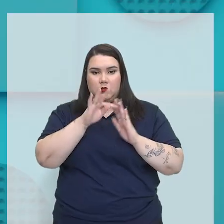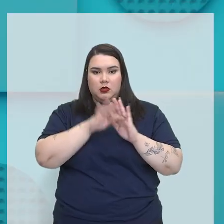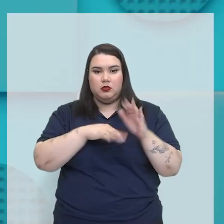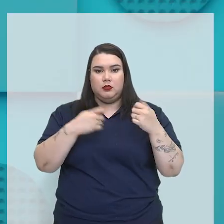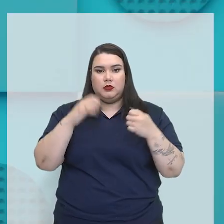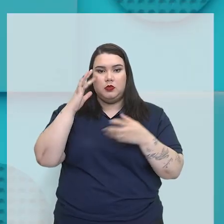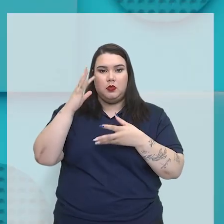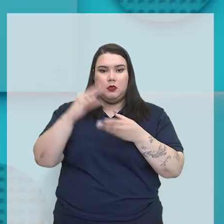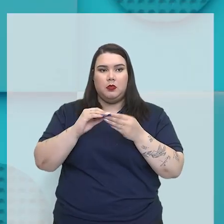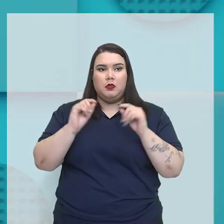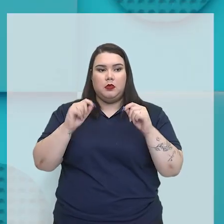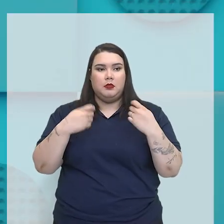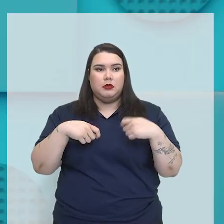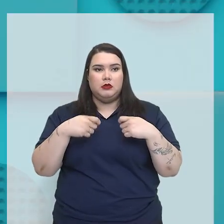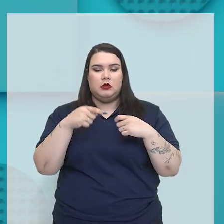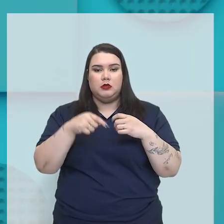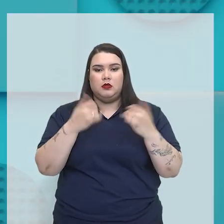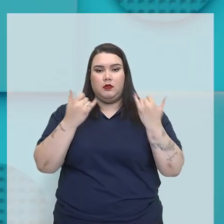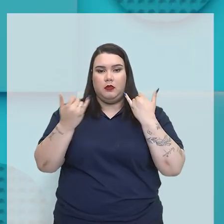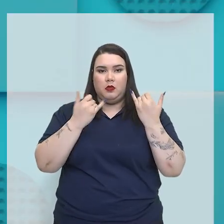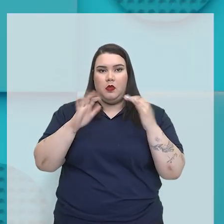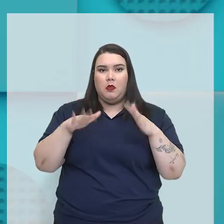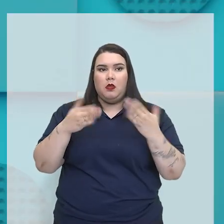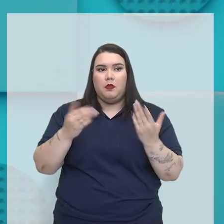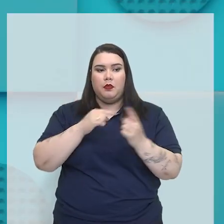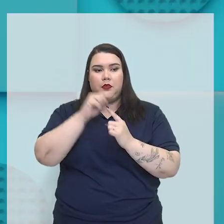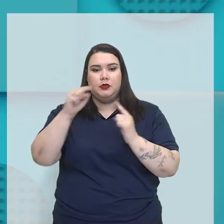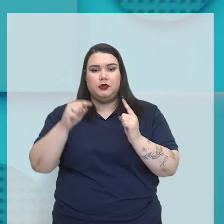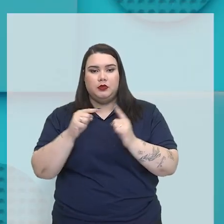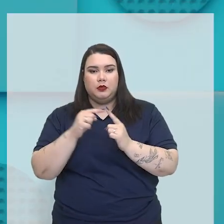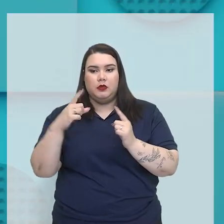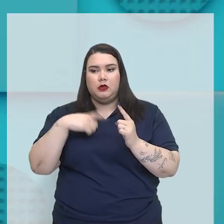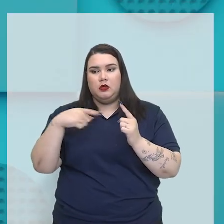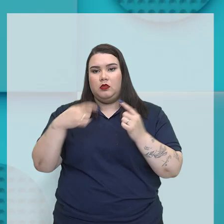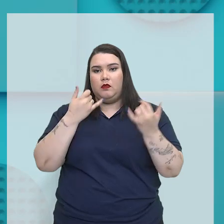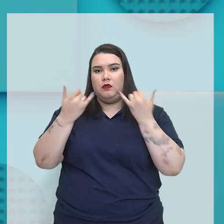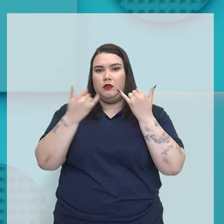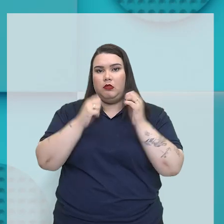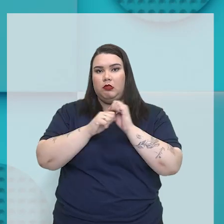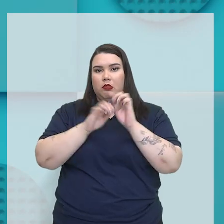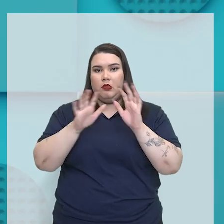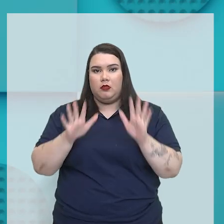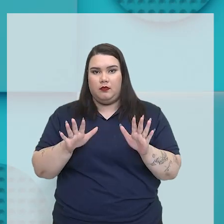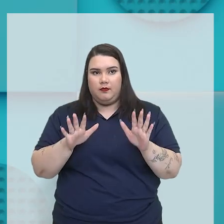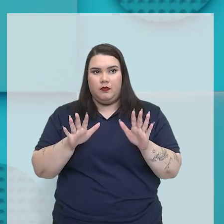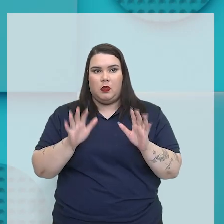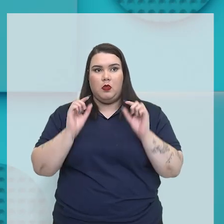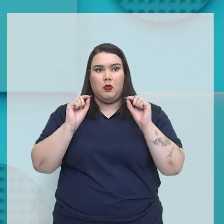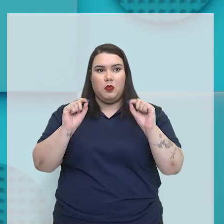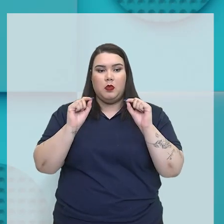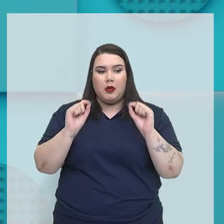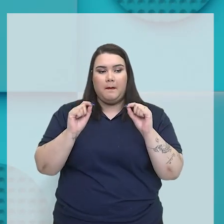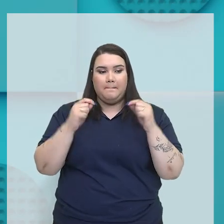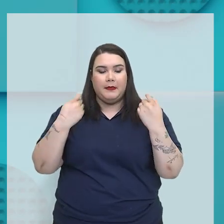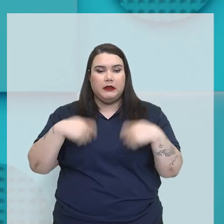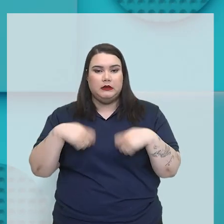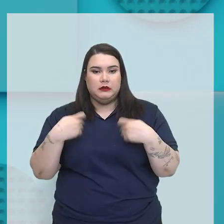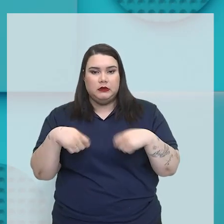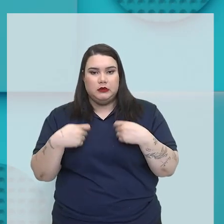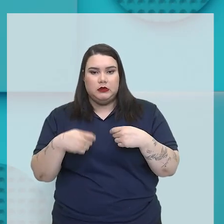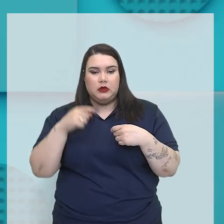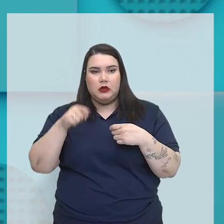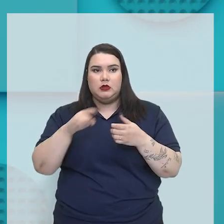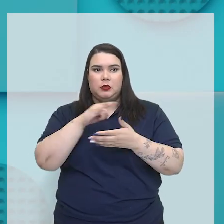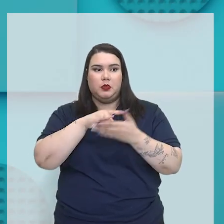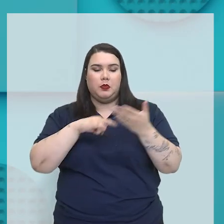que se quer com aquela informação. Qual é a intenção que você tem em passar aquela informação. O que se pede em um